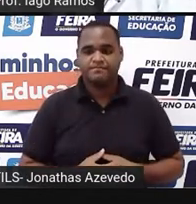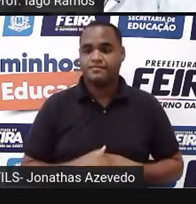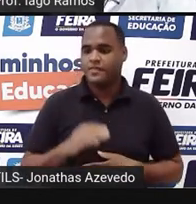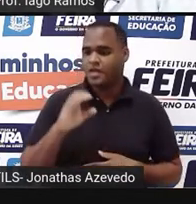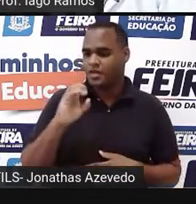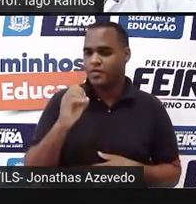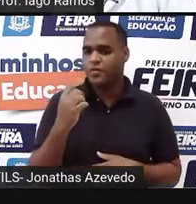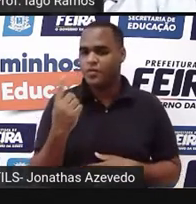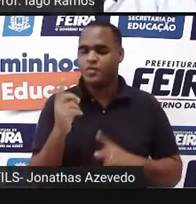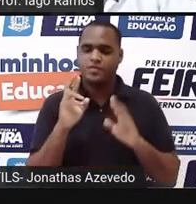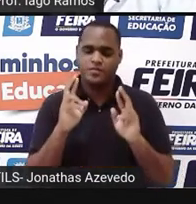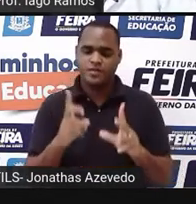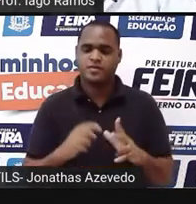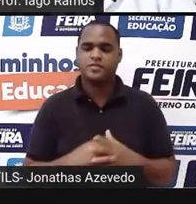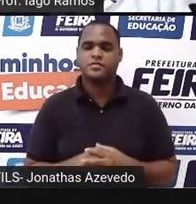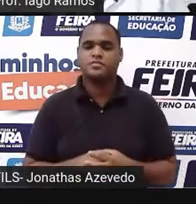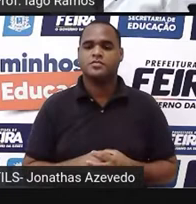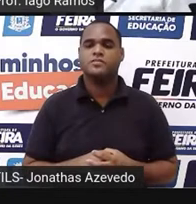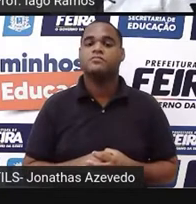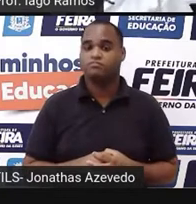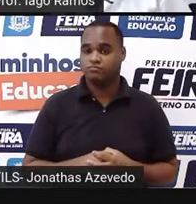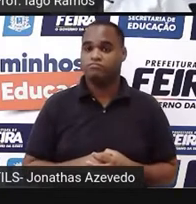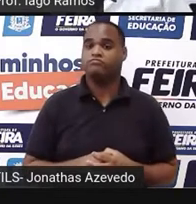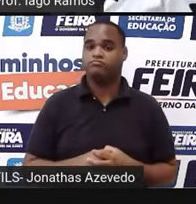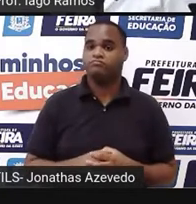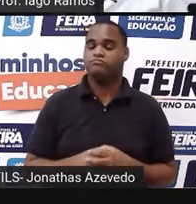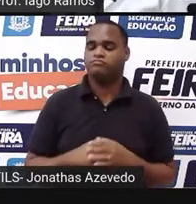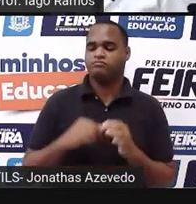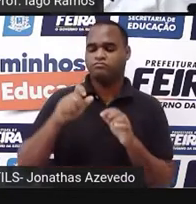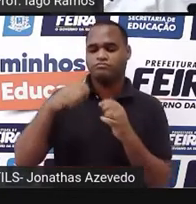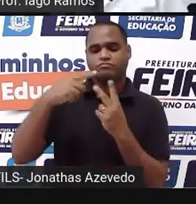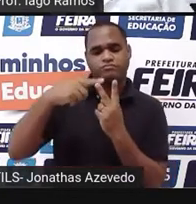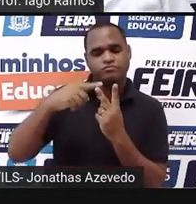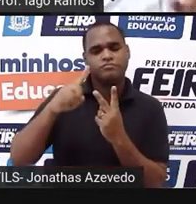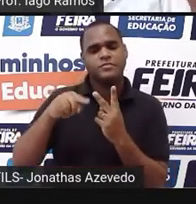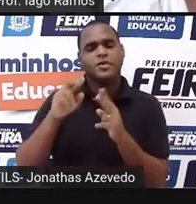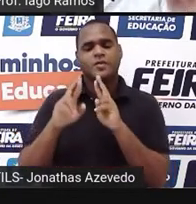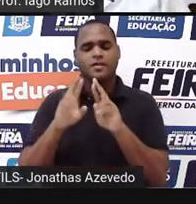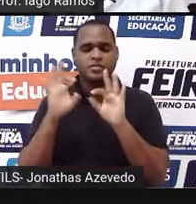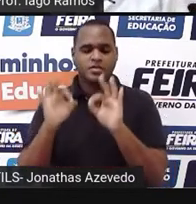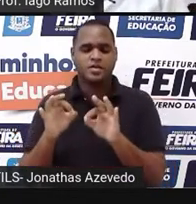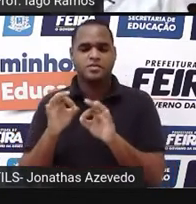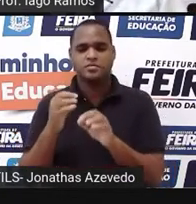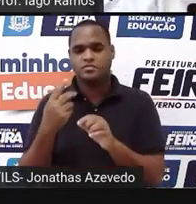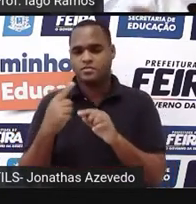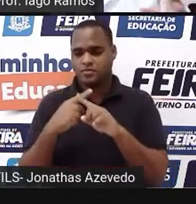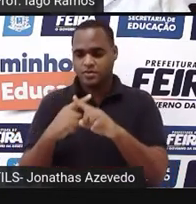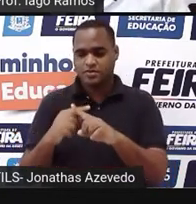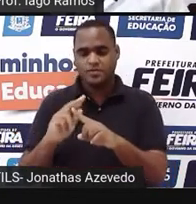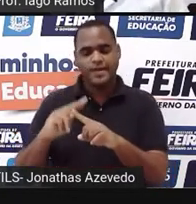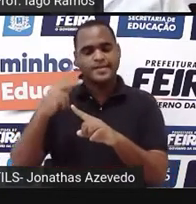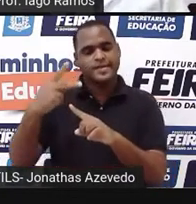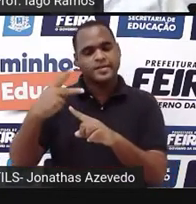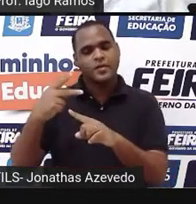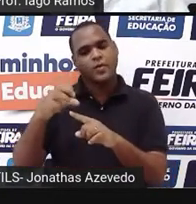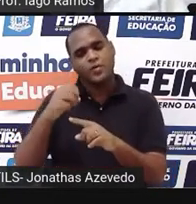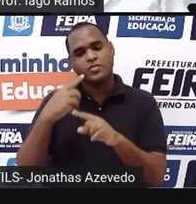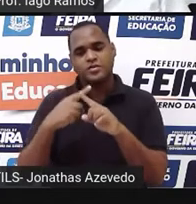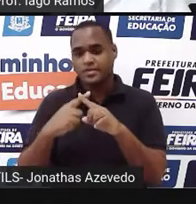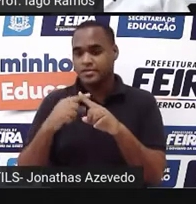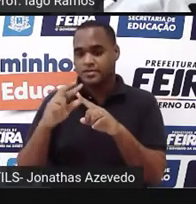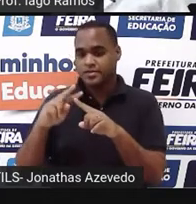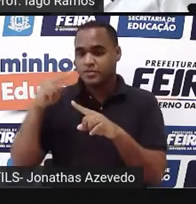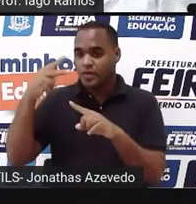1 não são raízes dessa equação que está aí na tela para você, a equação x ao quadrado ou x elevado a